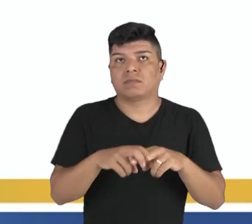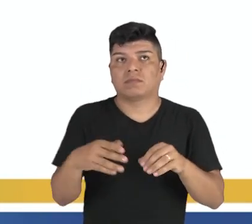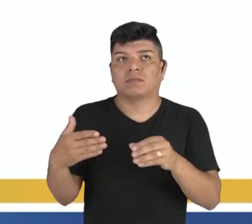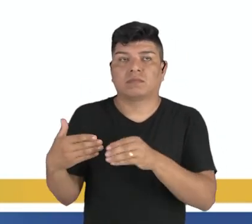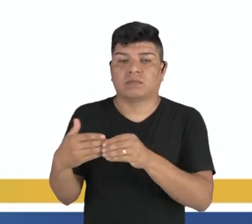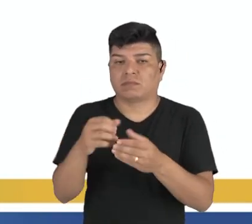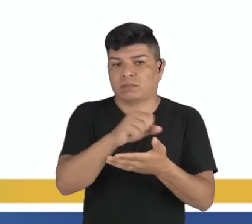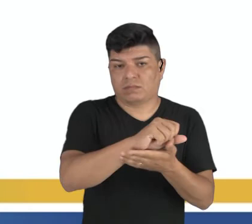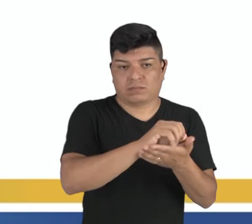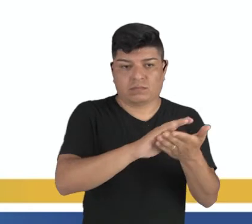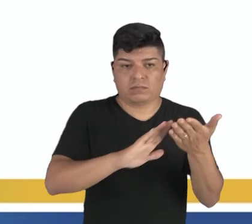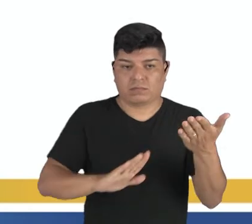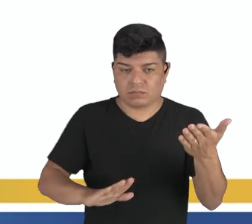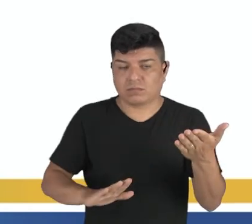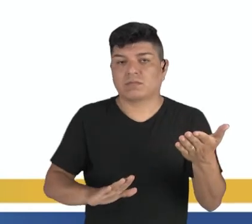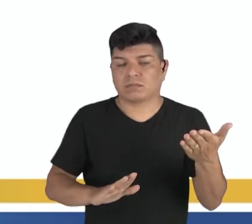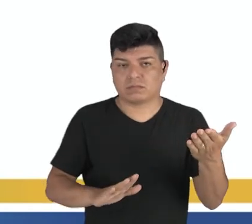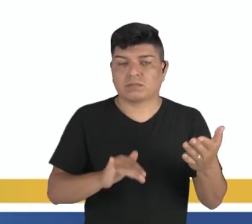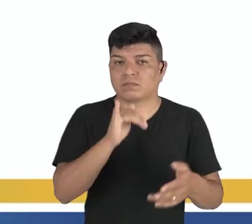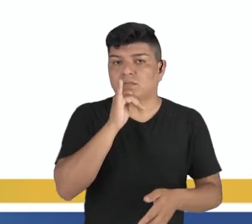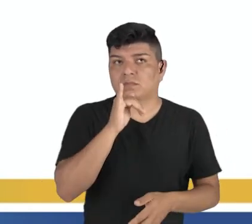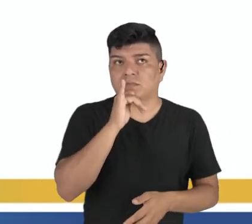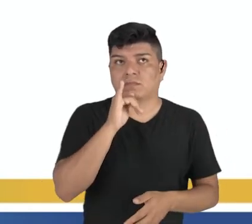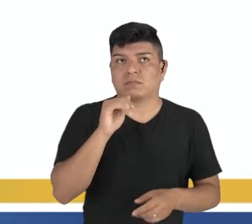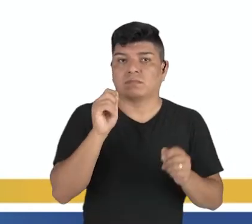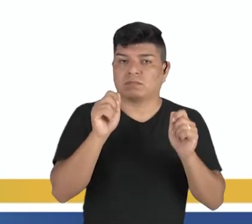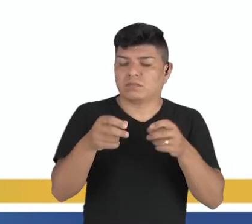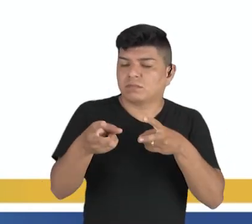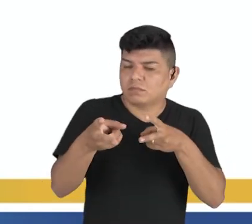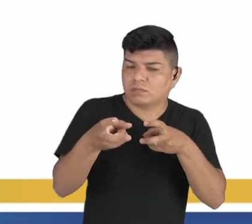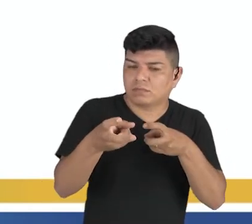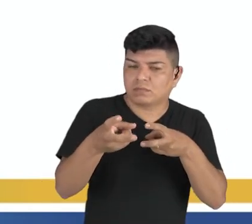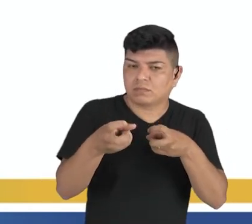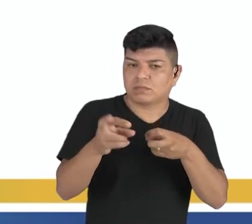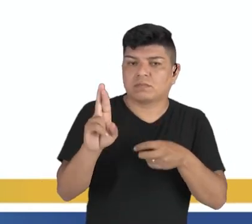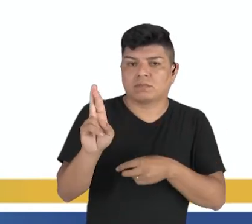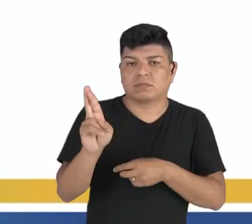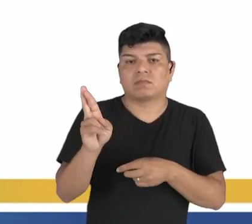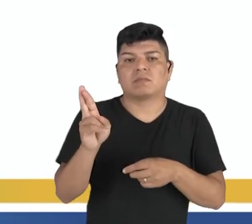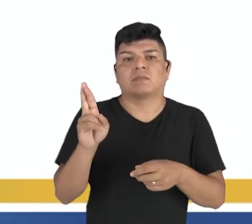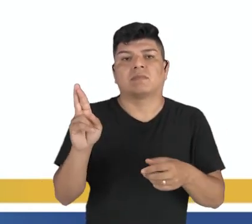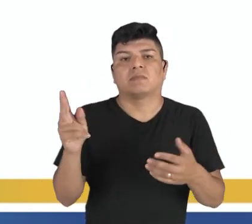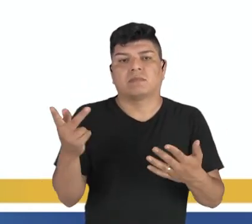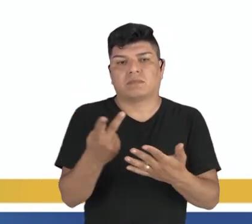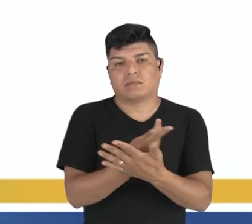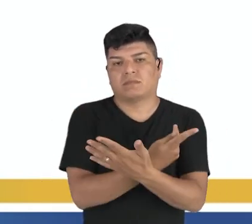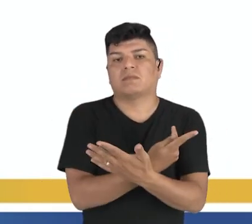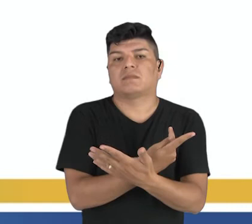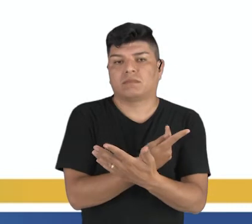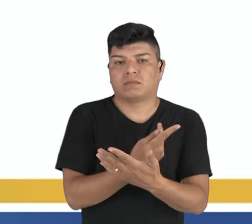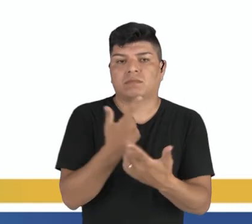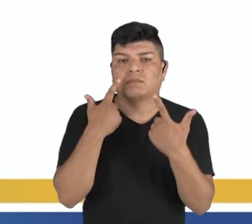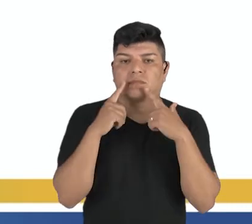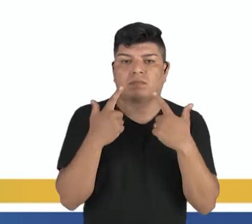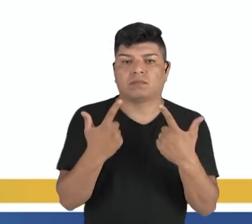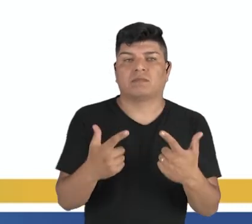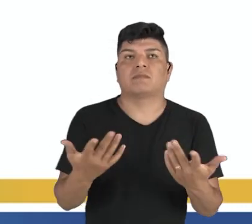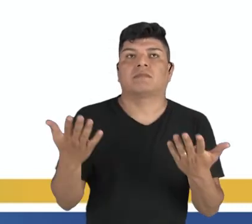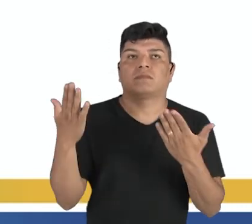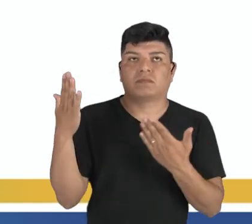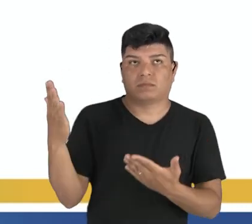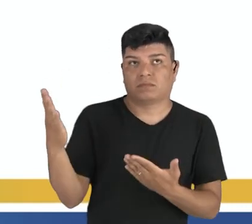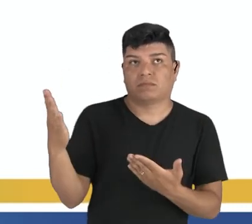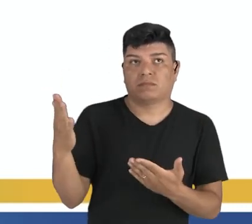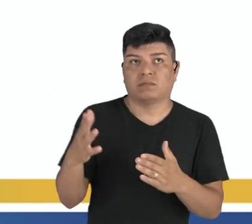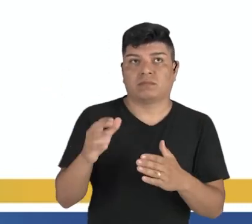trouxemos uma atividade, um exemplo que vocês percebam essa regularidade que acontece na linguagem algébrica. Então,